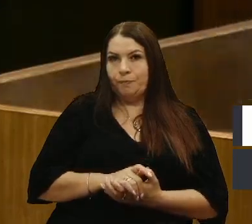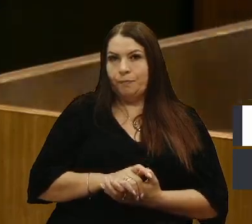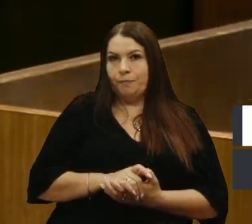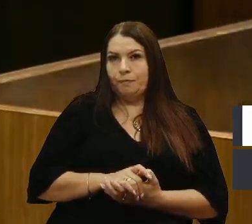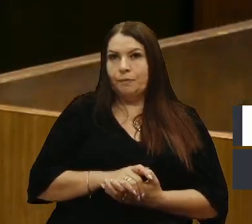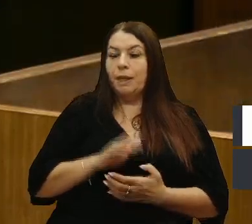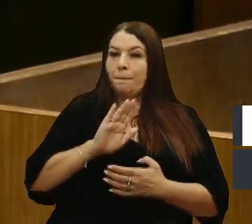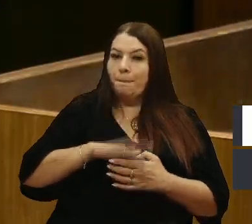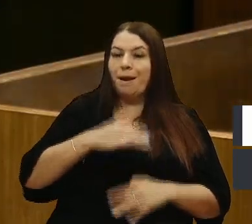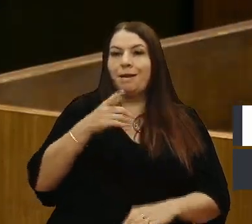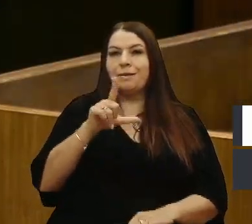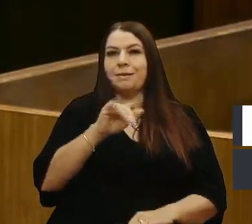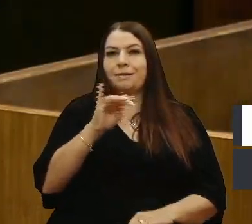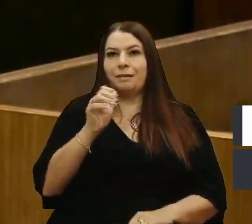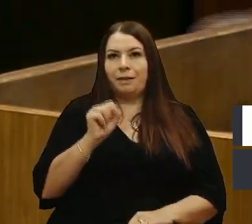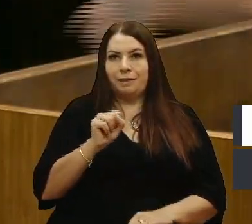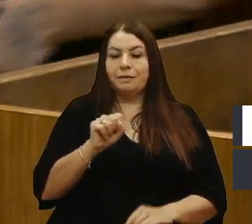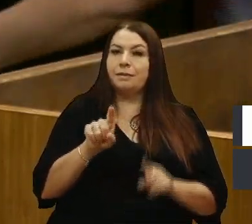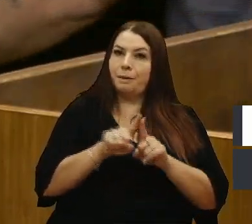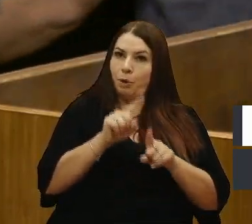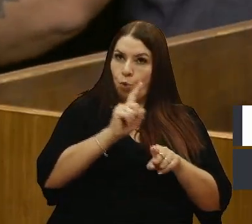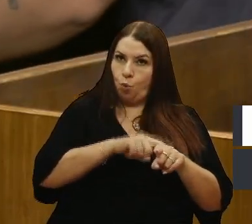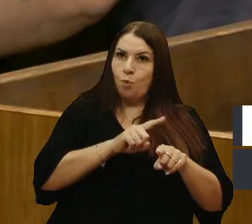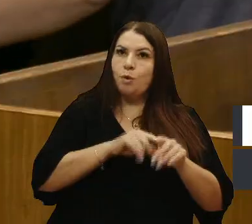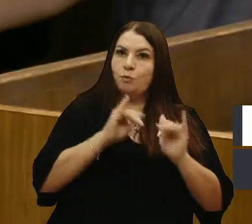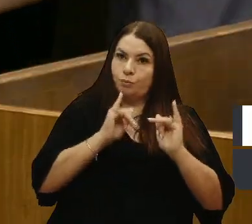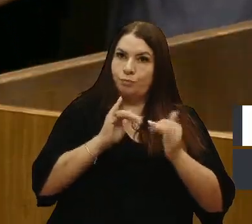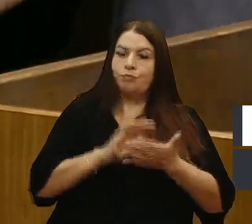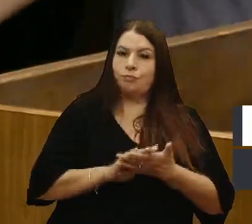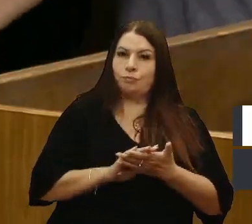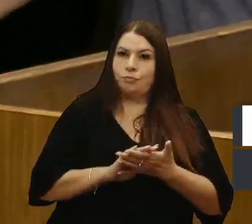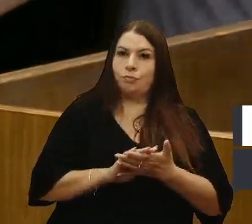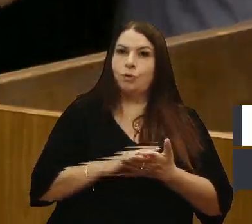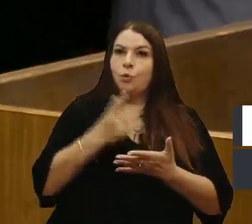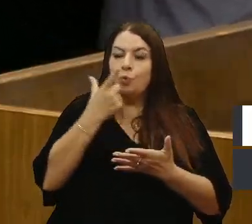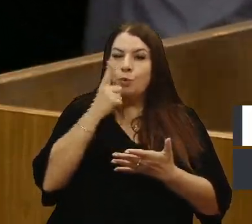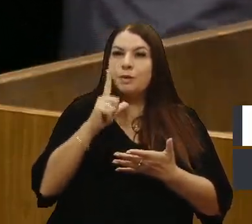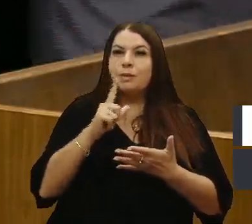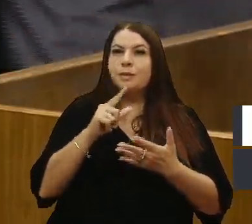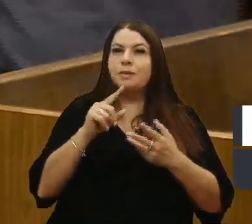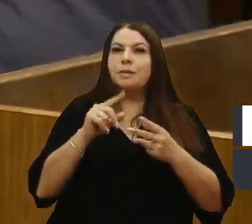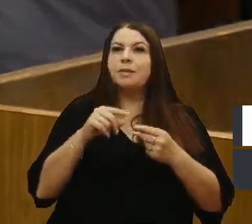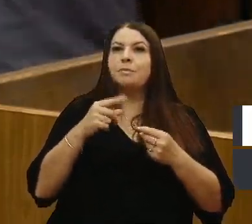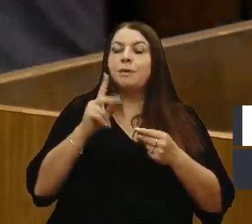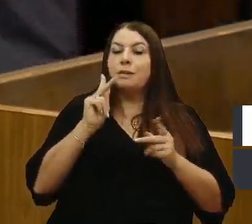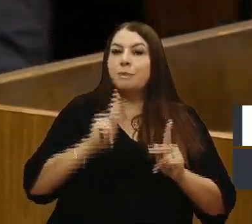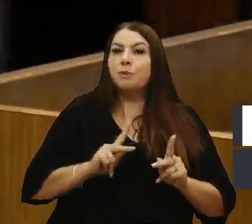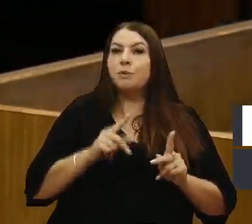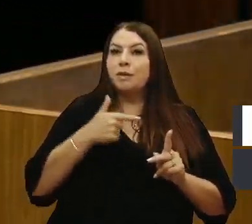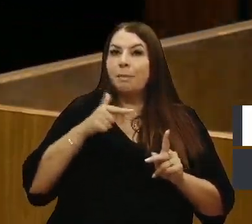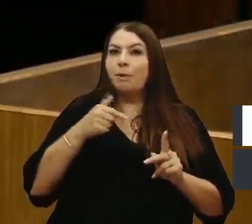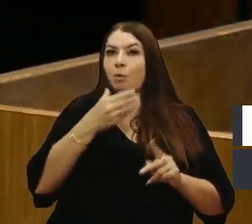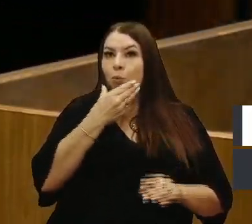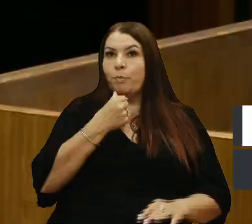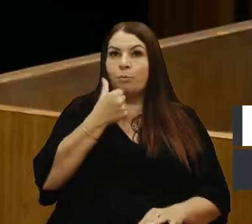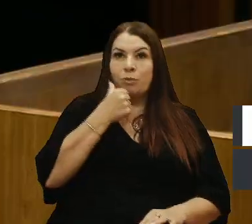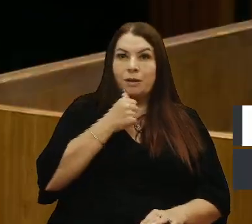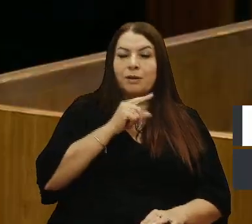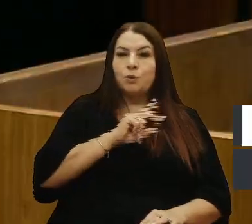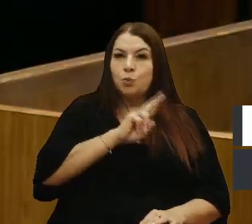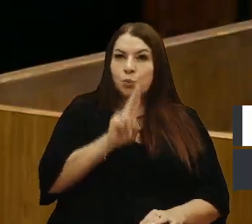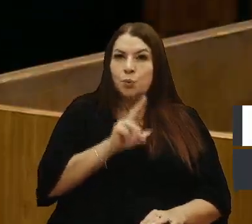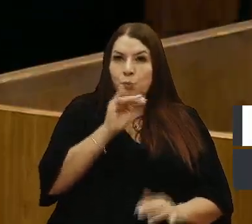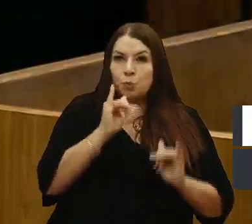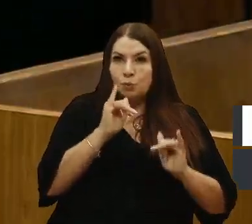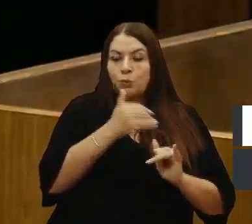mais linhas e horários que permitam uma condição para que os trabalhadores e trabalhadoras usem o